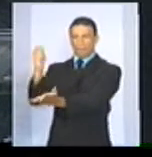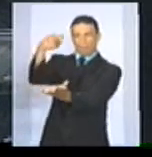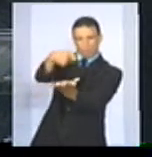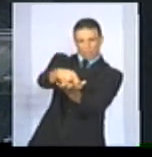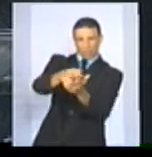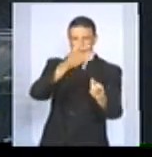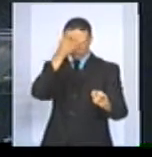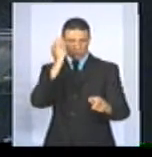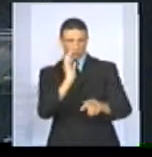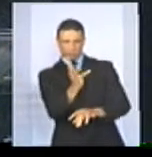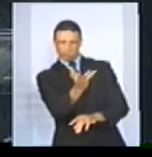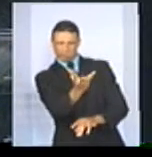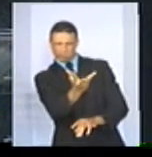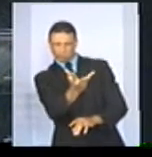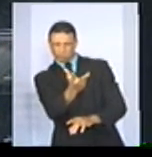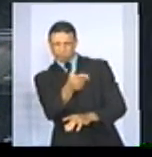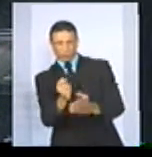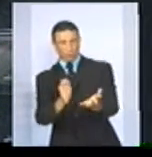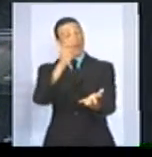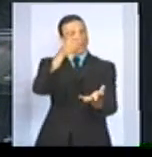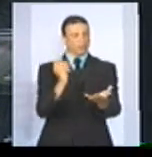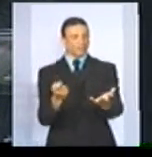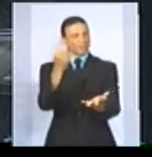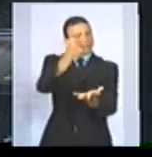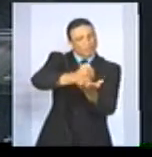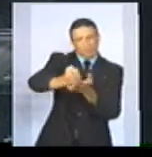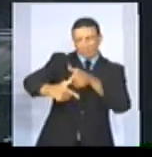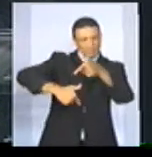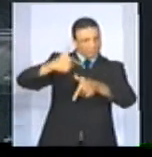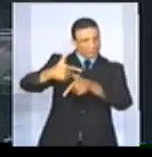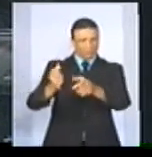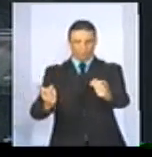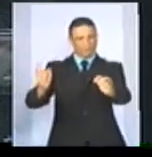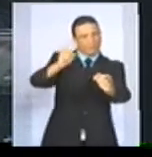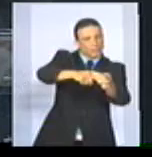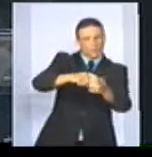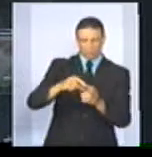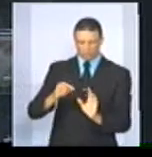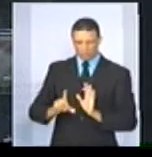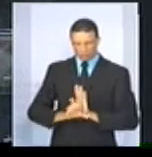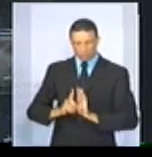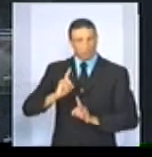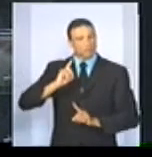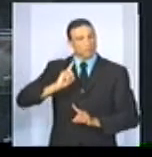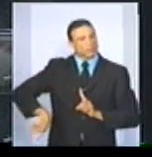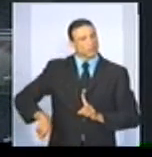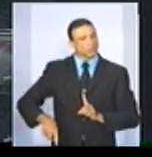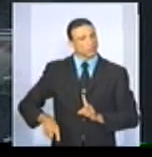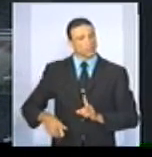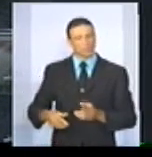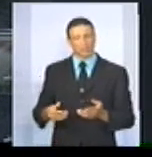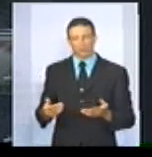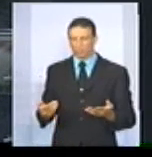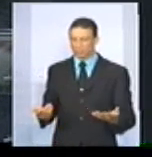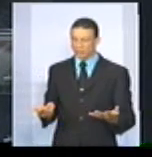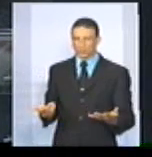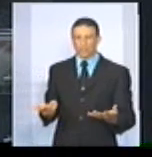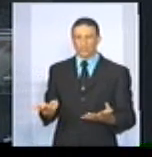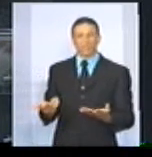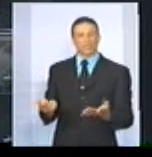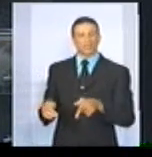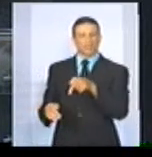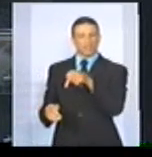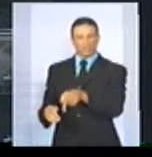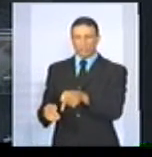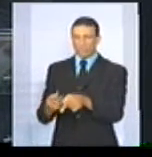talento brasileiro ou contratar qualquer evento de interesse dos brasileiros. Isso repercute no patrimônio jurídico